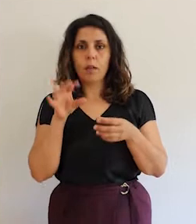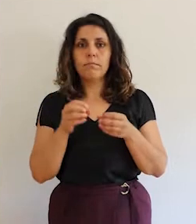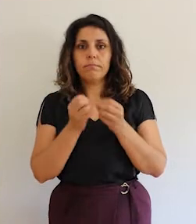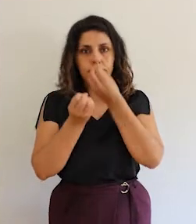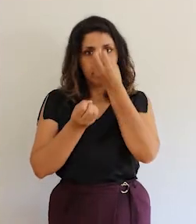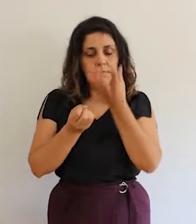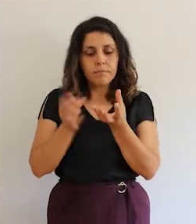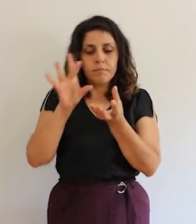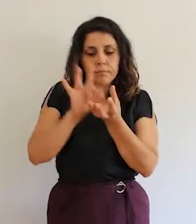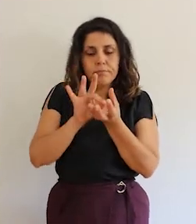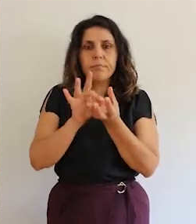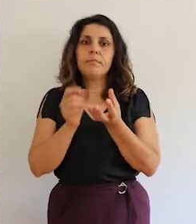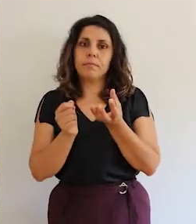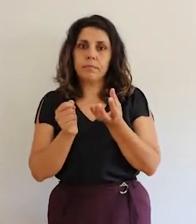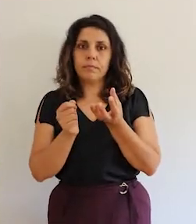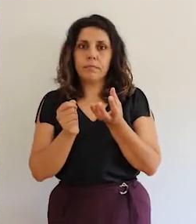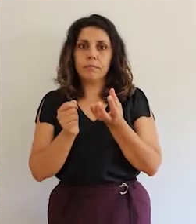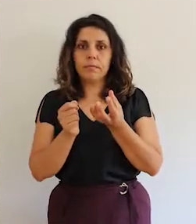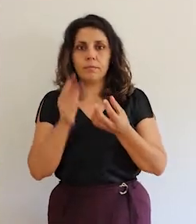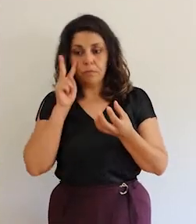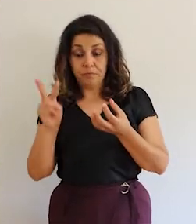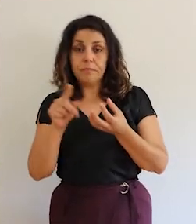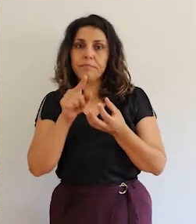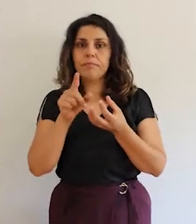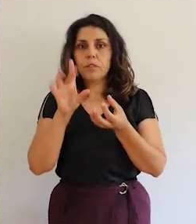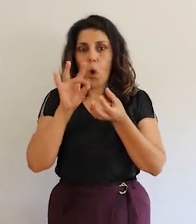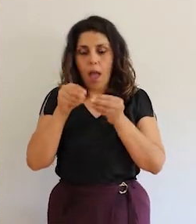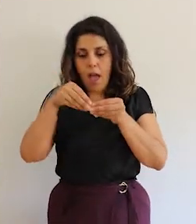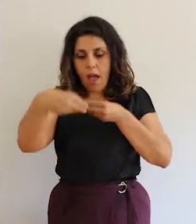pegamos uma pétalazinha, vamos abrir assim,